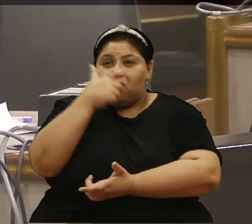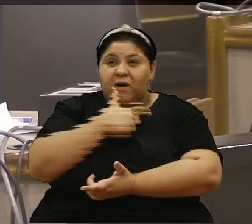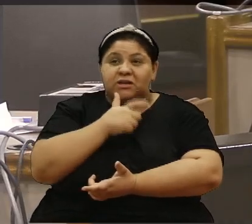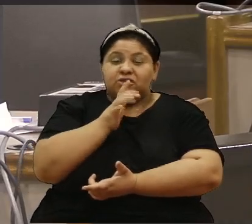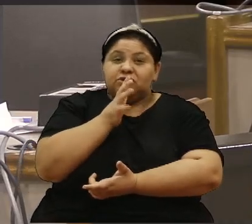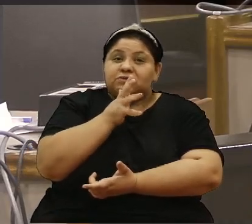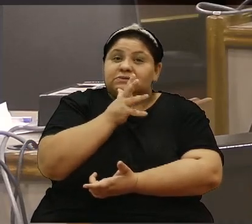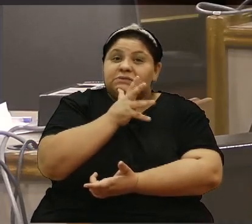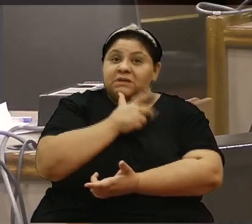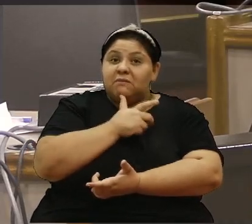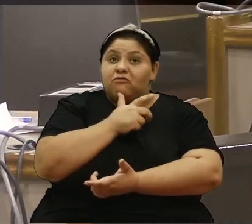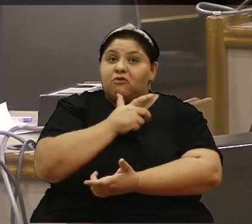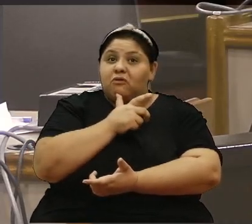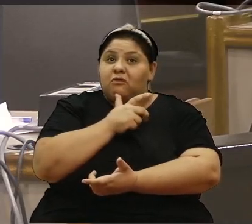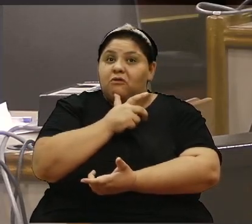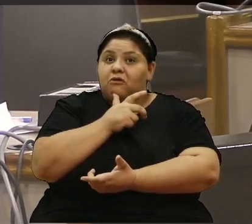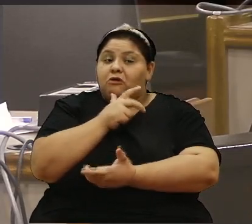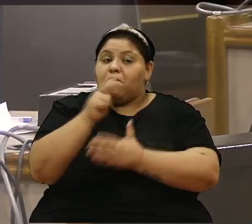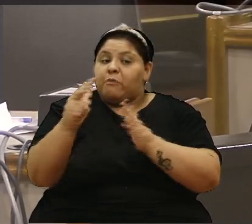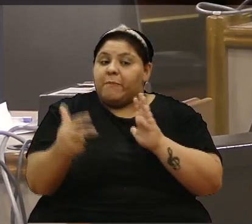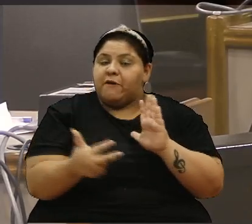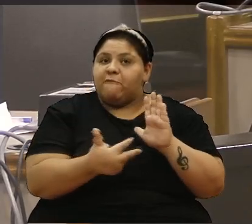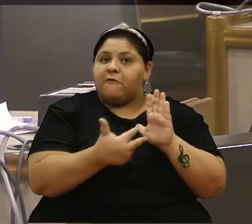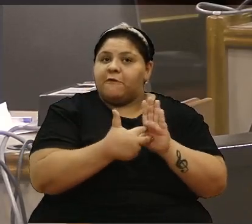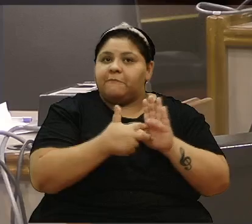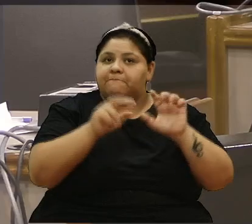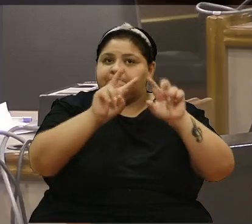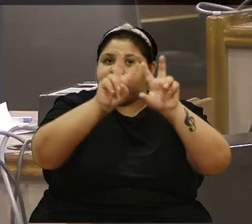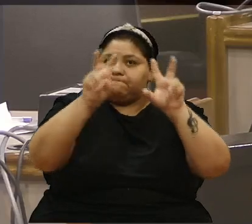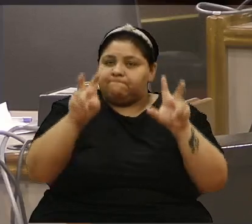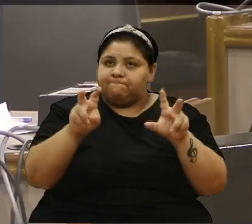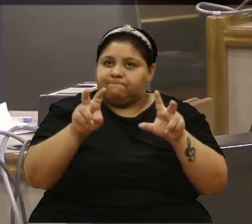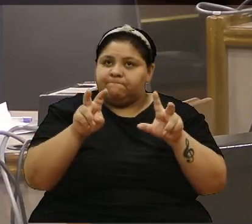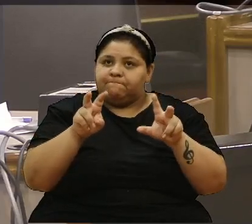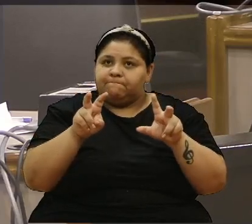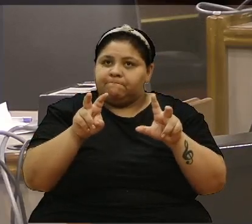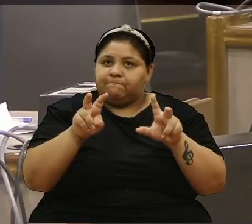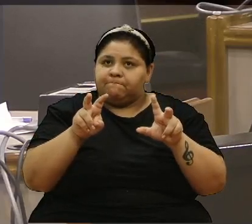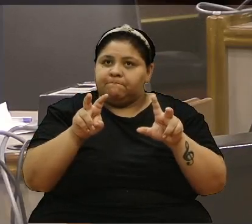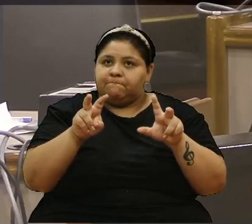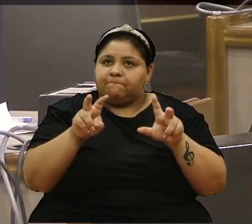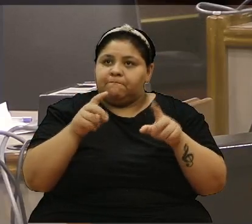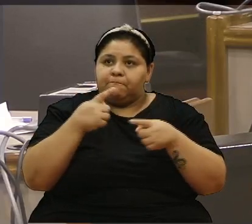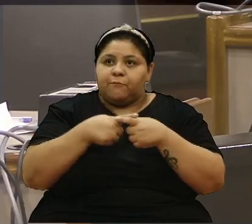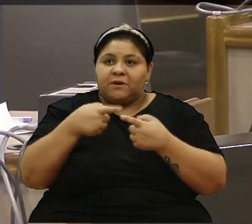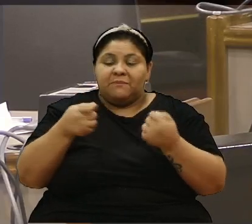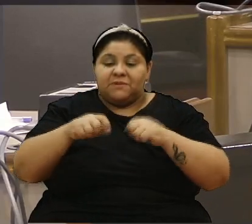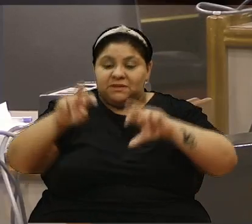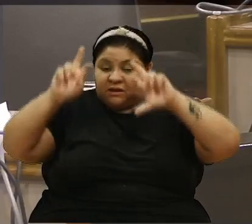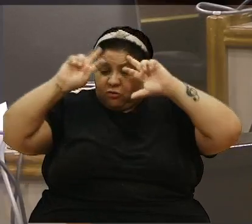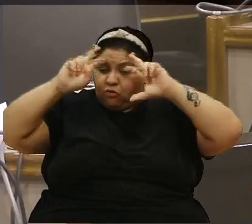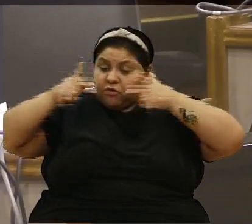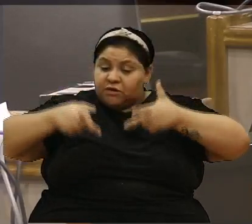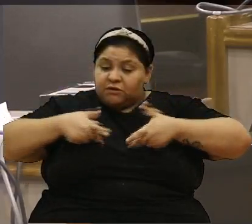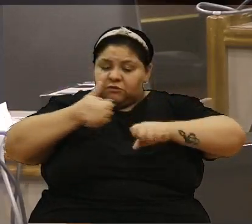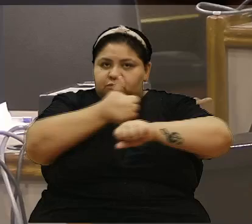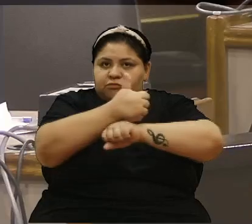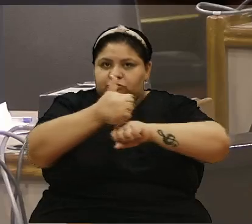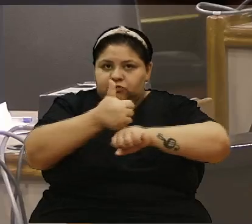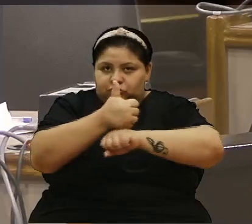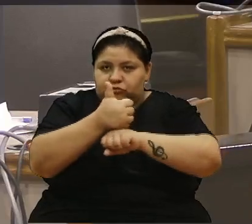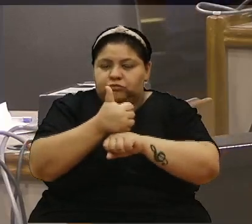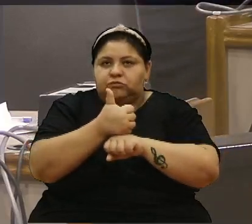ser dado essa atenção devida, um reconhecimento devido a esses profissionais. É a sua palavra, senhor presidente. Que todos, se